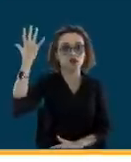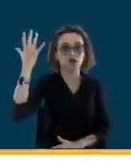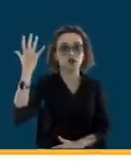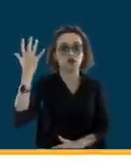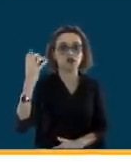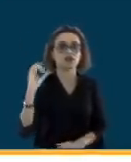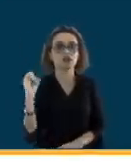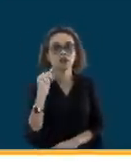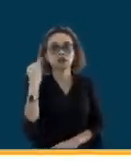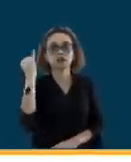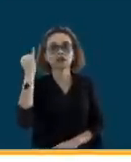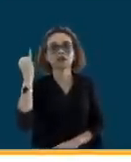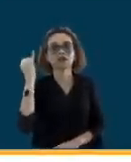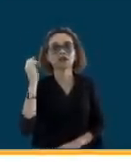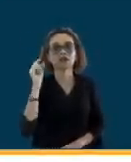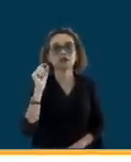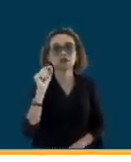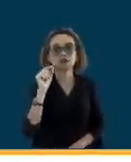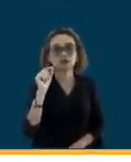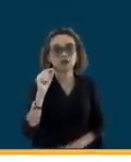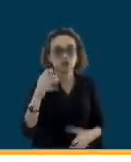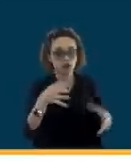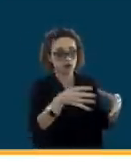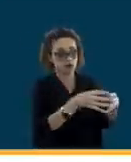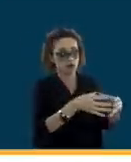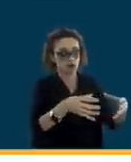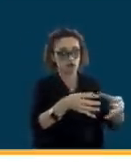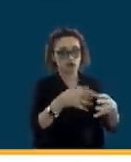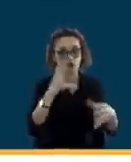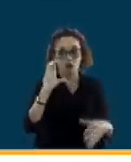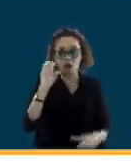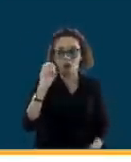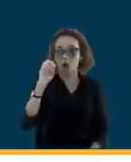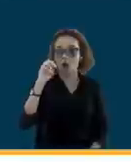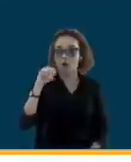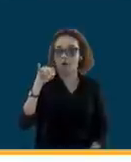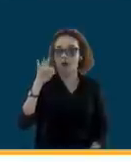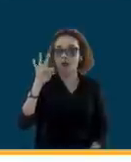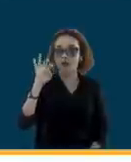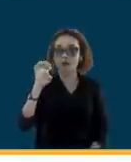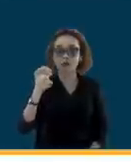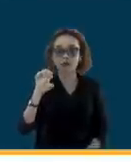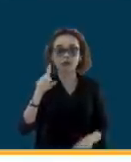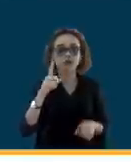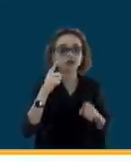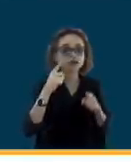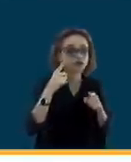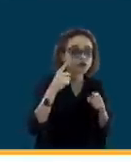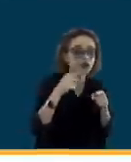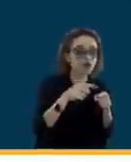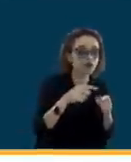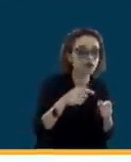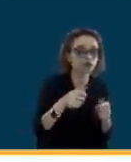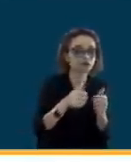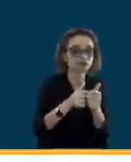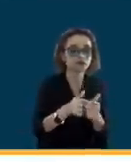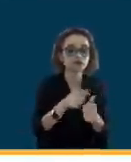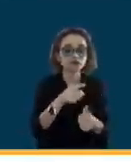importância dos comitês de acompanhamento nas localidades, de acompanhamento para a lei, para